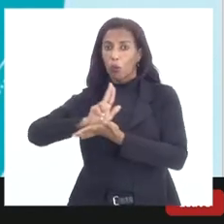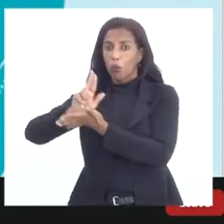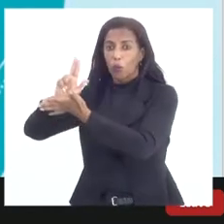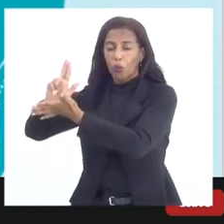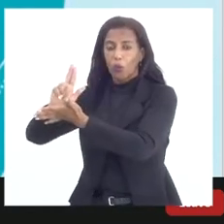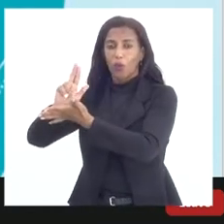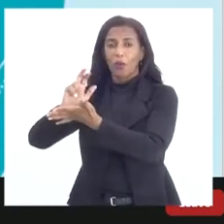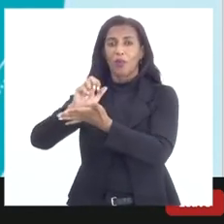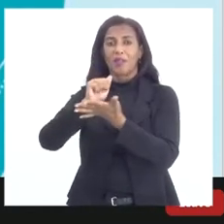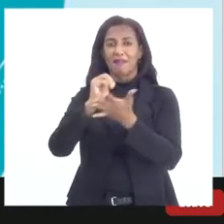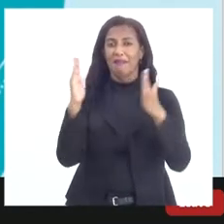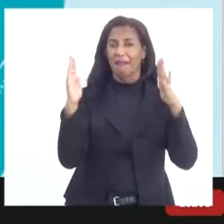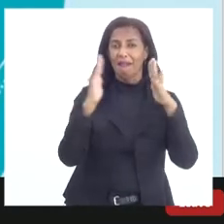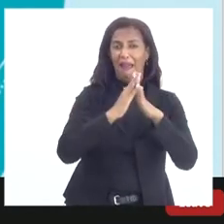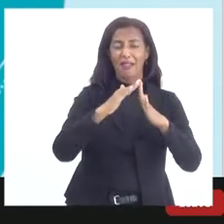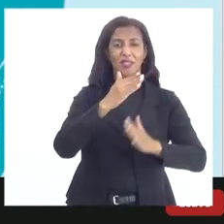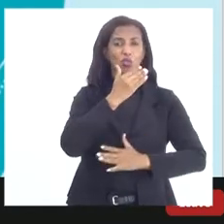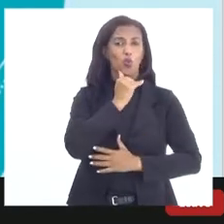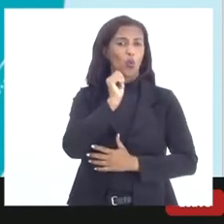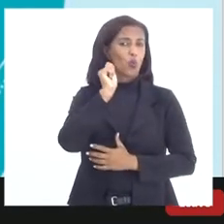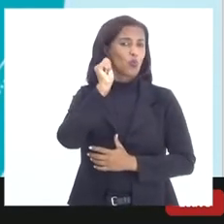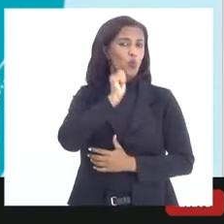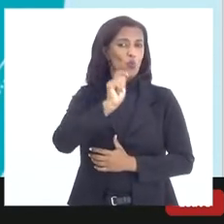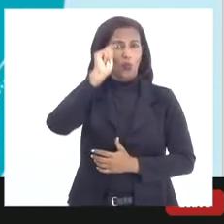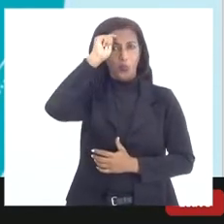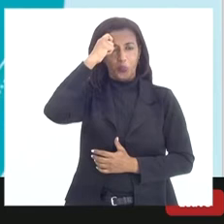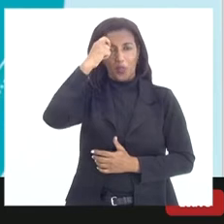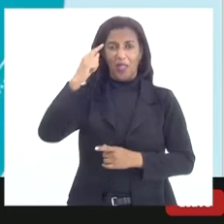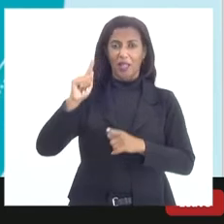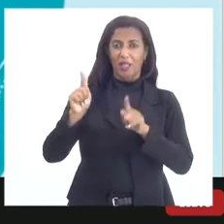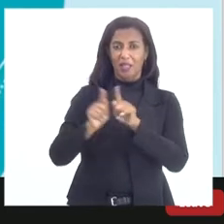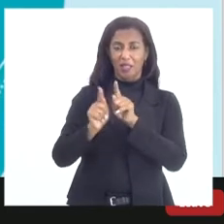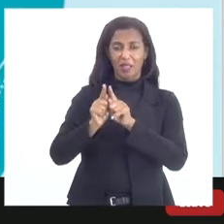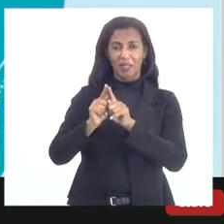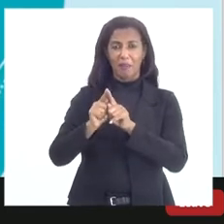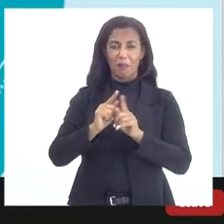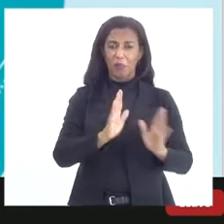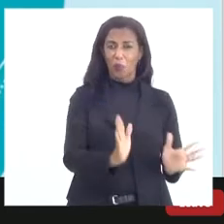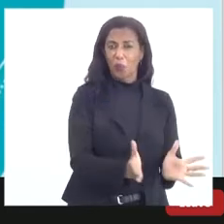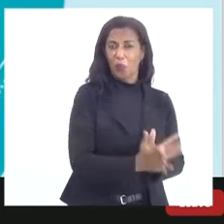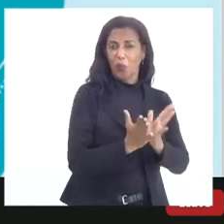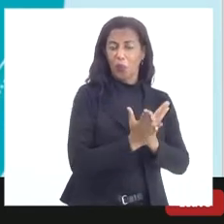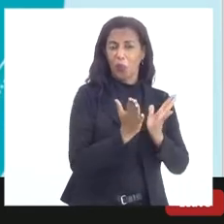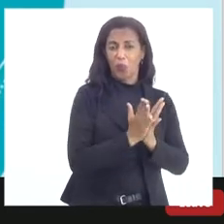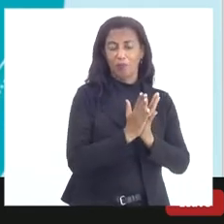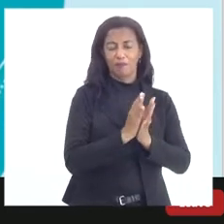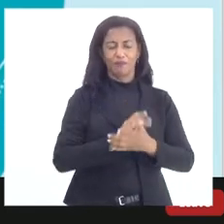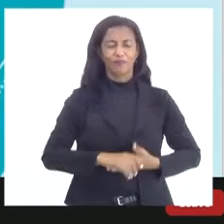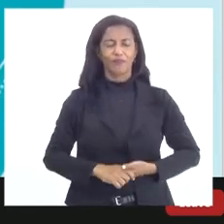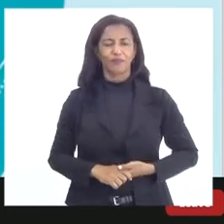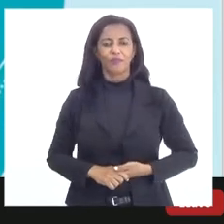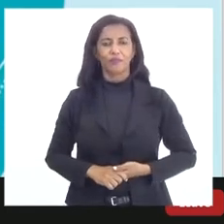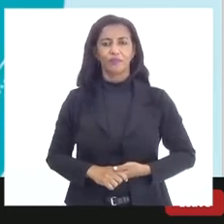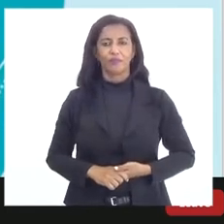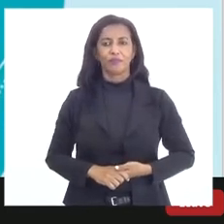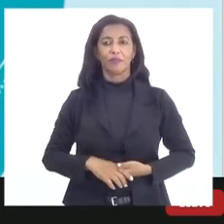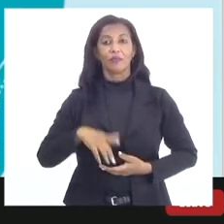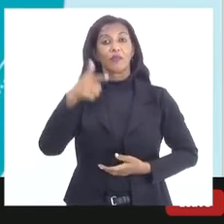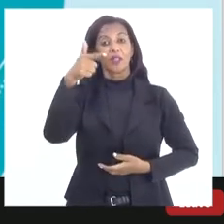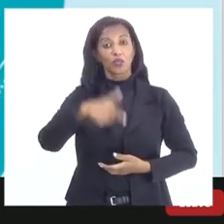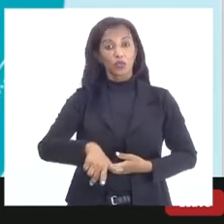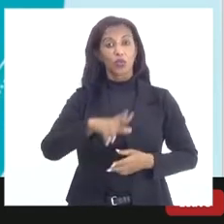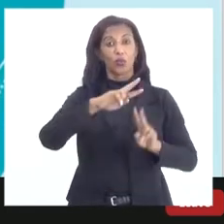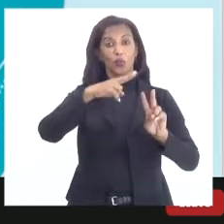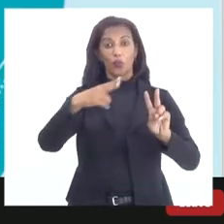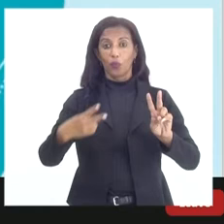é a casa de negros e negras, né, e pessoas oriundas da periferia. Então, nessa vez, de novo, a UERJ